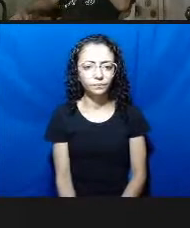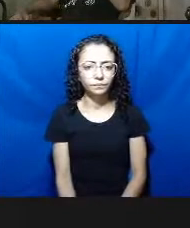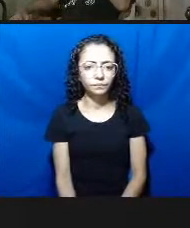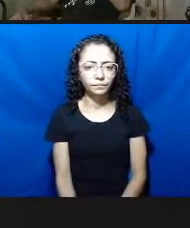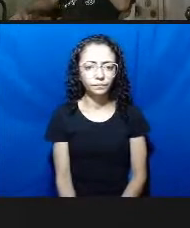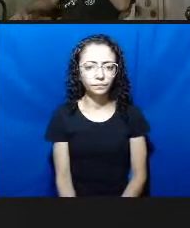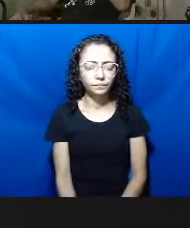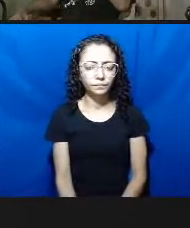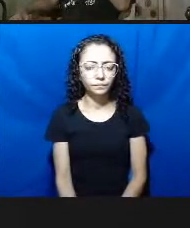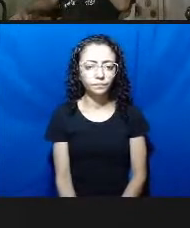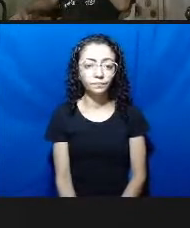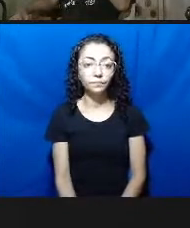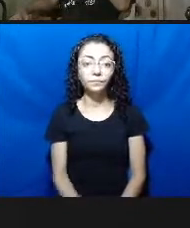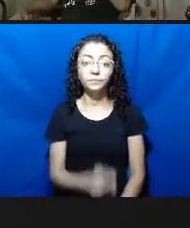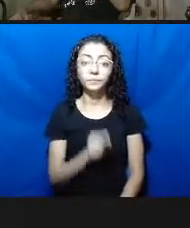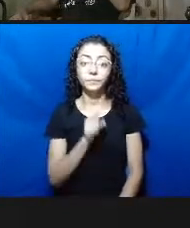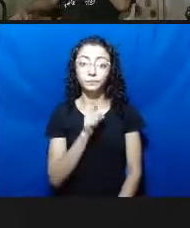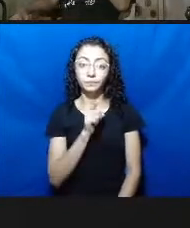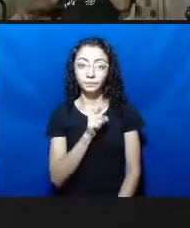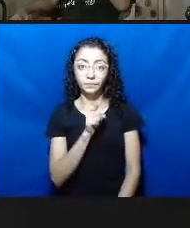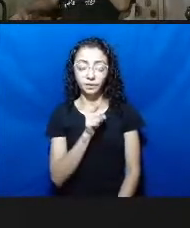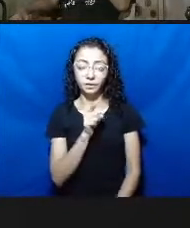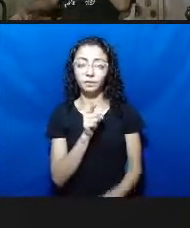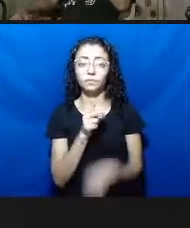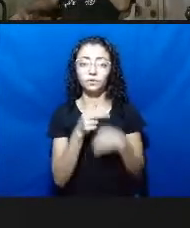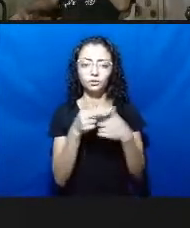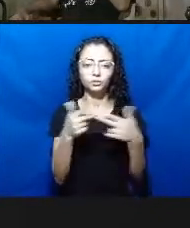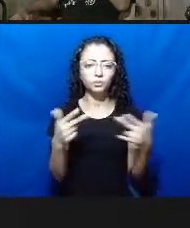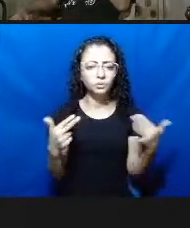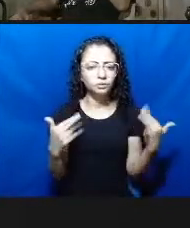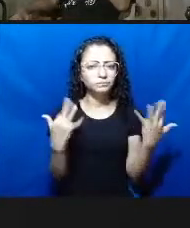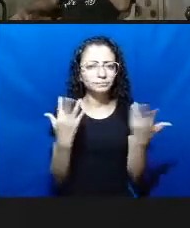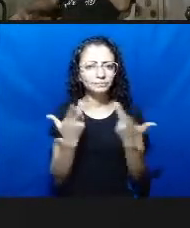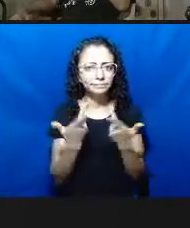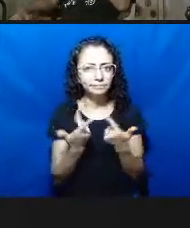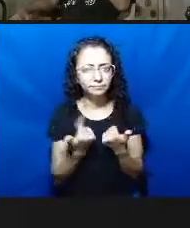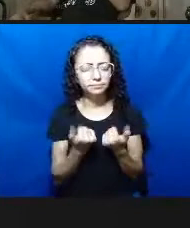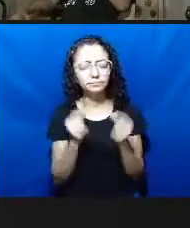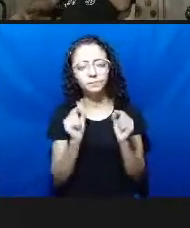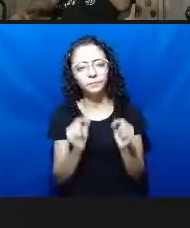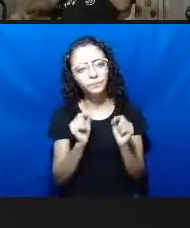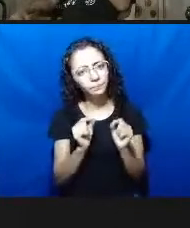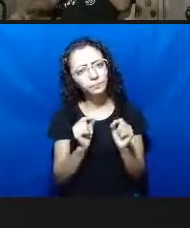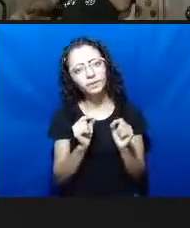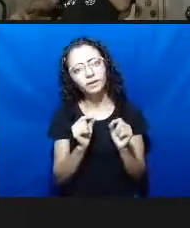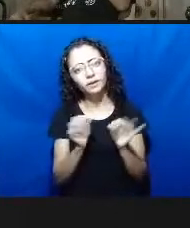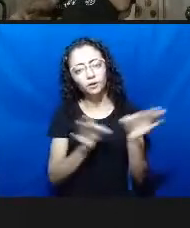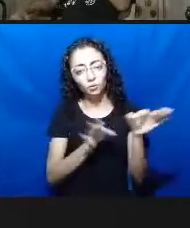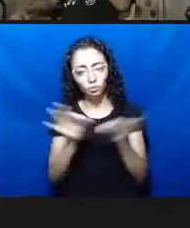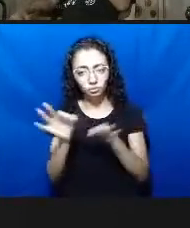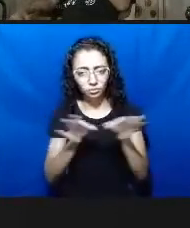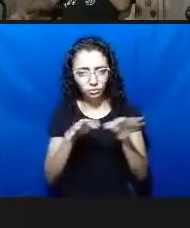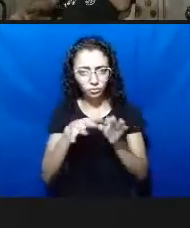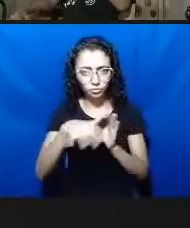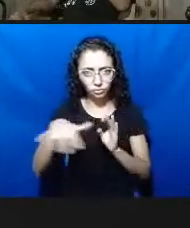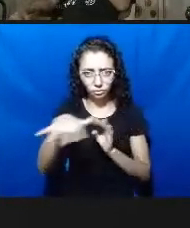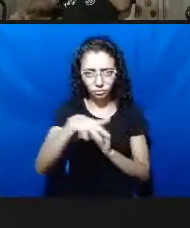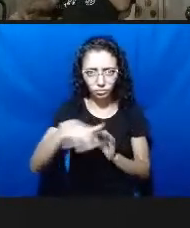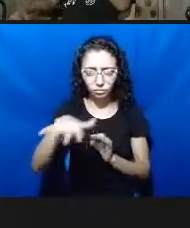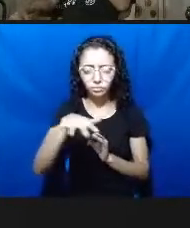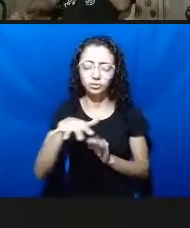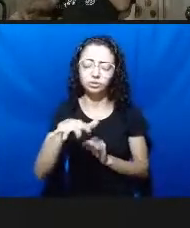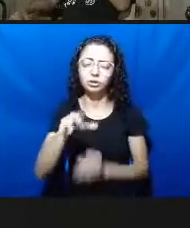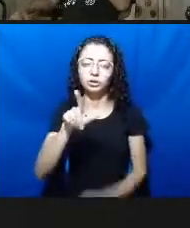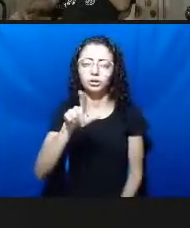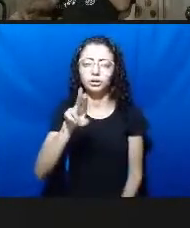Essa é uma das coisas incríveis, que era o plano inicial urbanístico de Lúcio Costa.